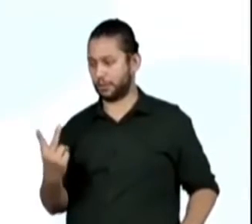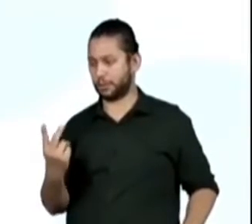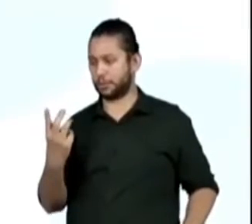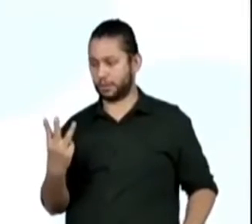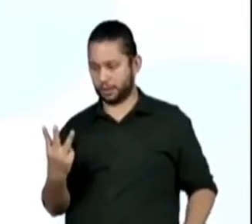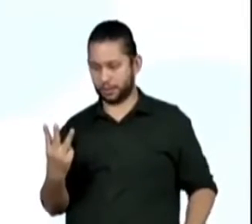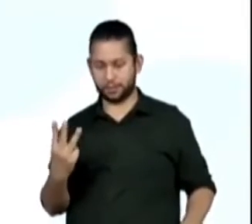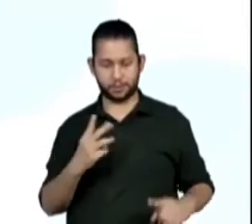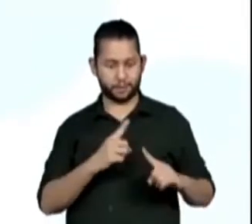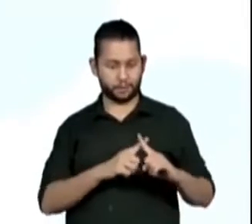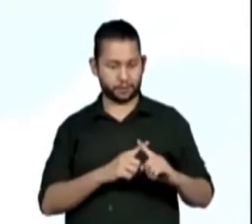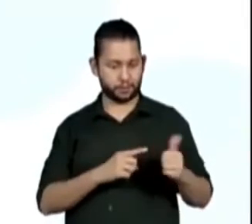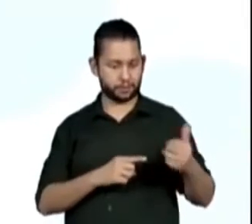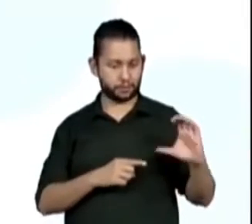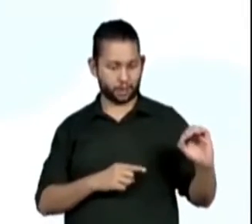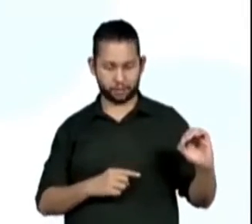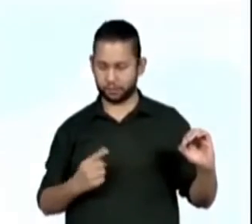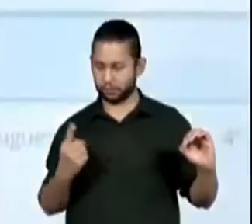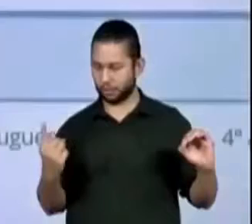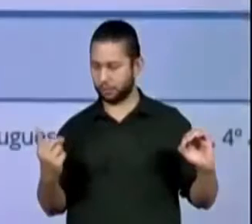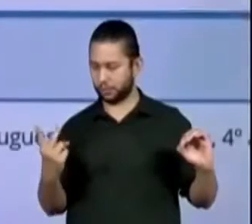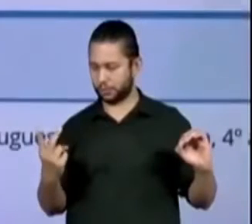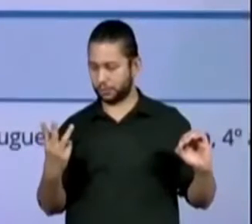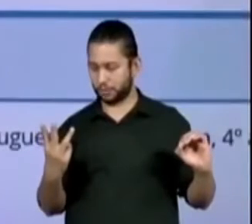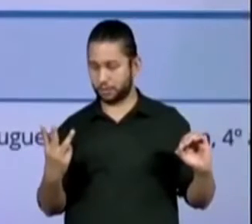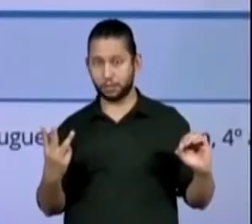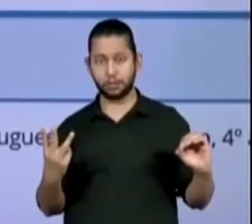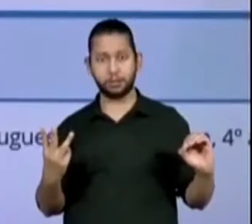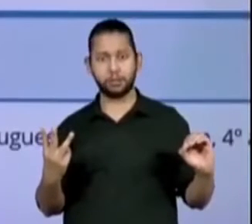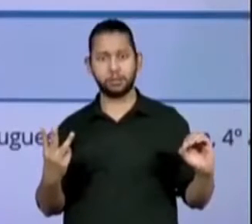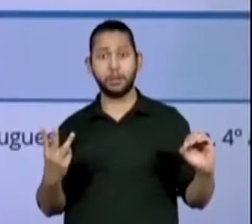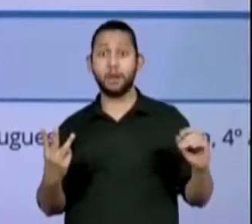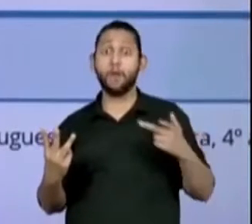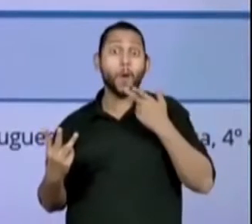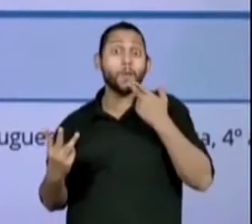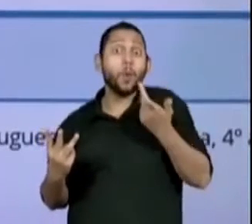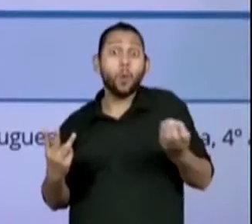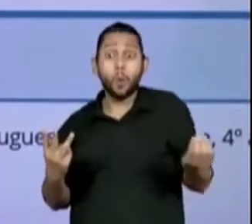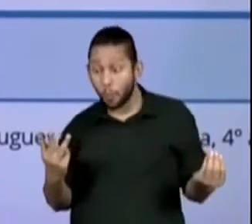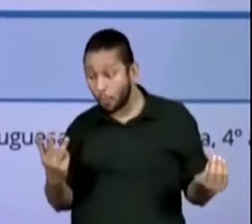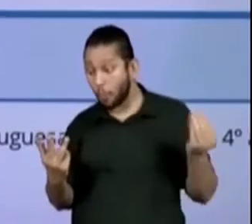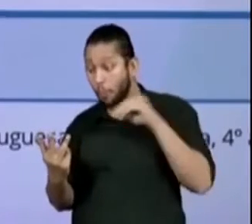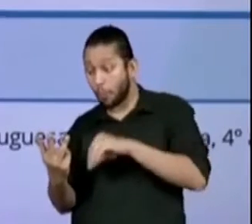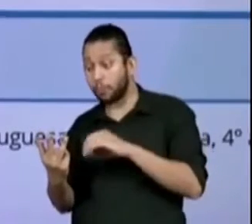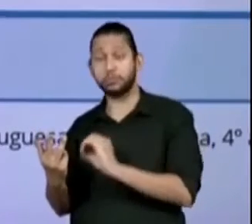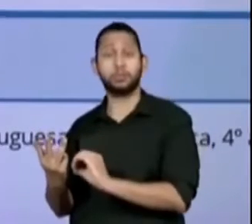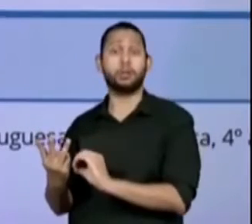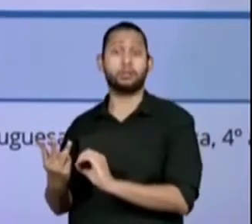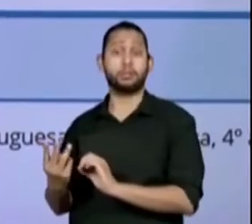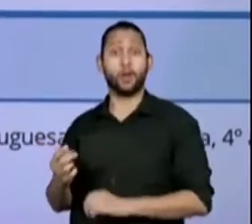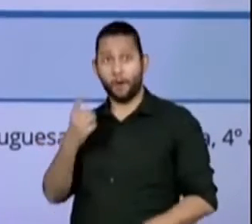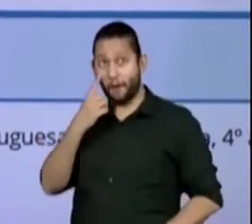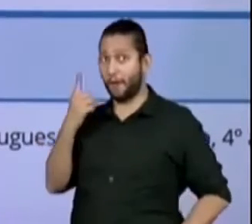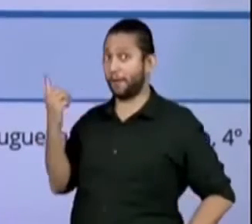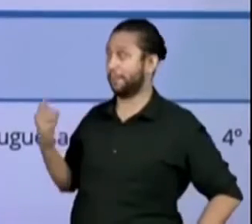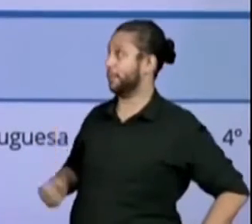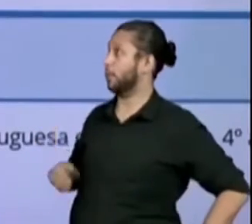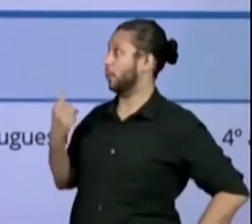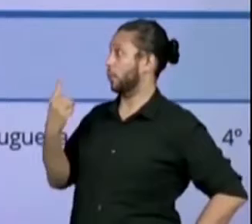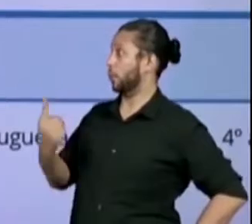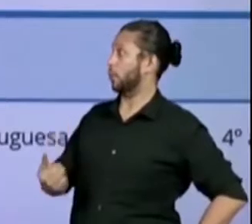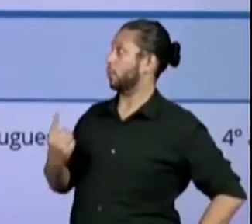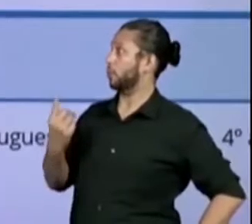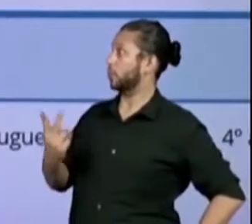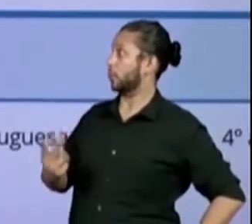123 vezes 10. A regrinha diz que é a seguinte. Eu copio o número a ser multiplicado,